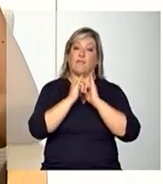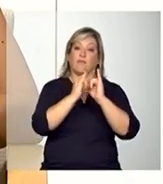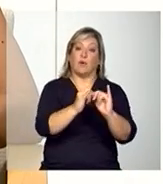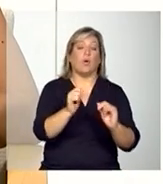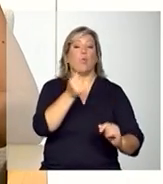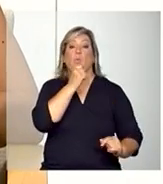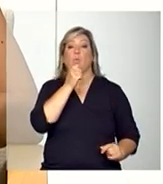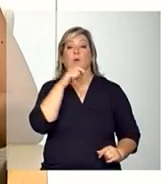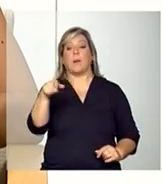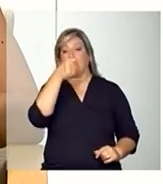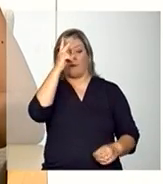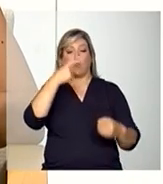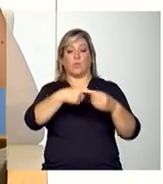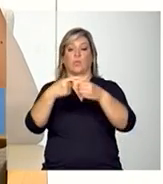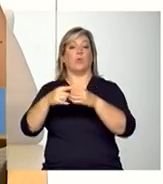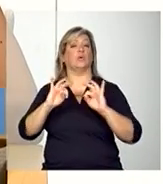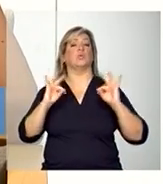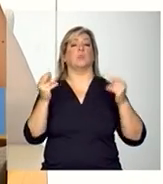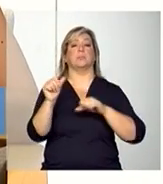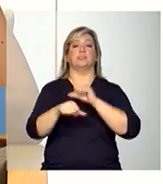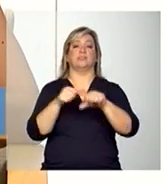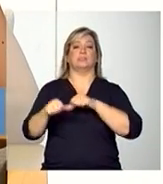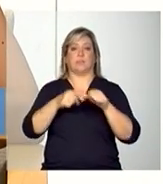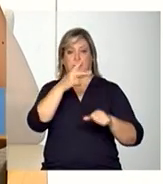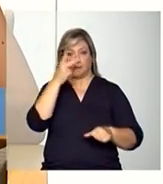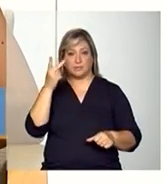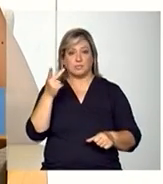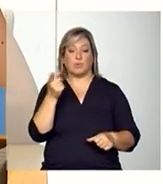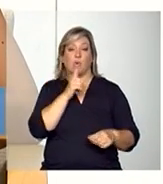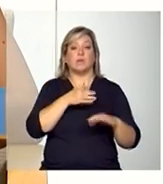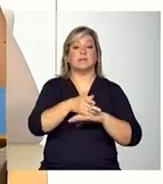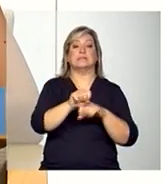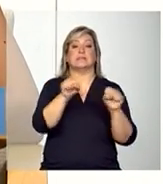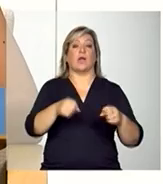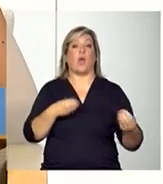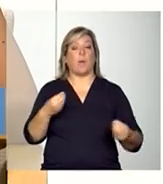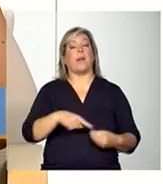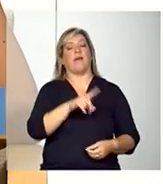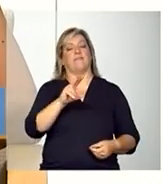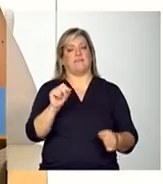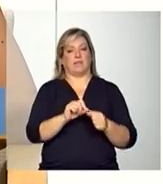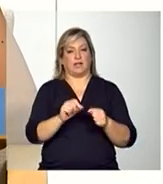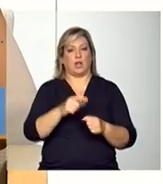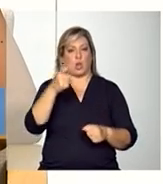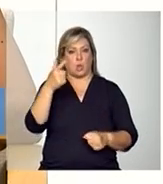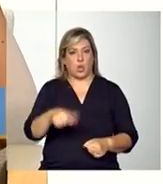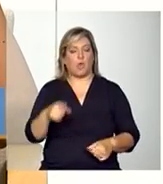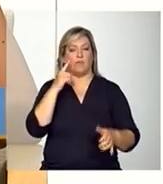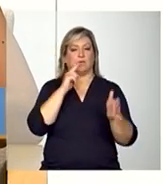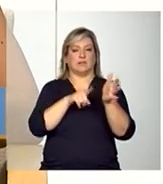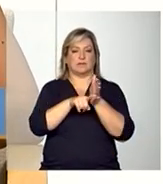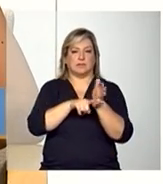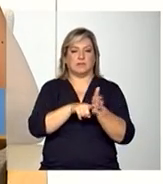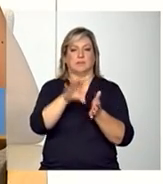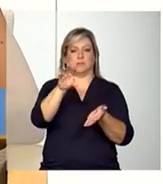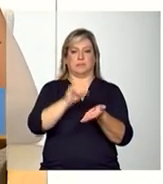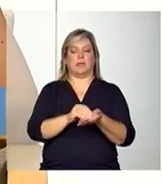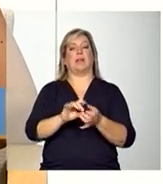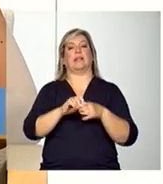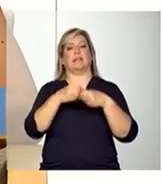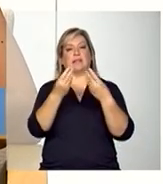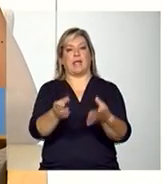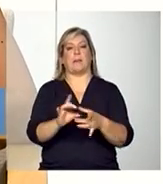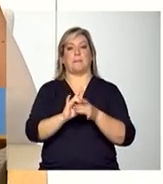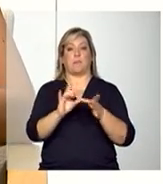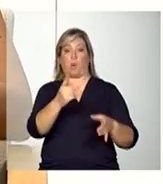existe mais ninguém na secretaria né no município com acesso aos sistemas eles vão fazer toda a identificação da pessoa e dá uma permissão